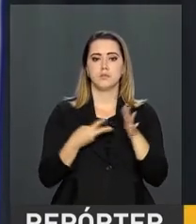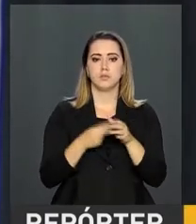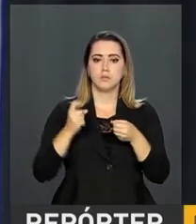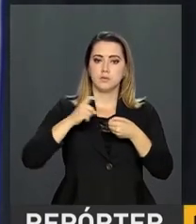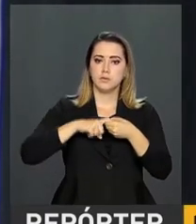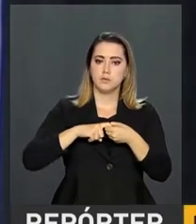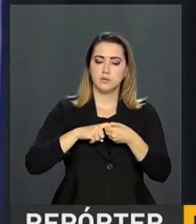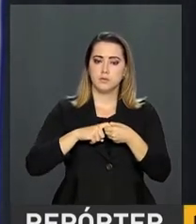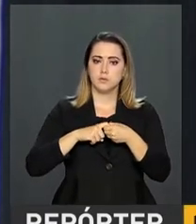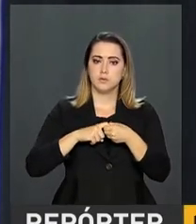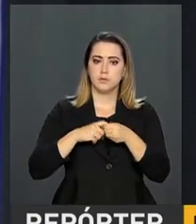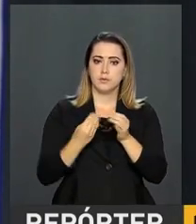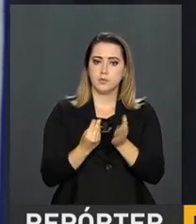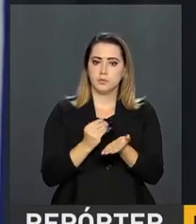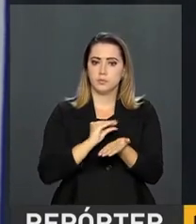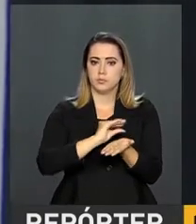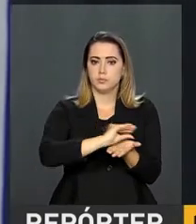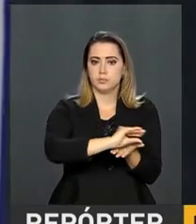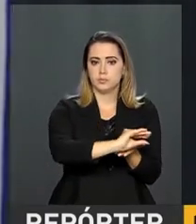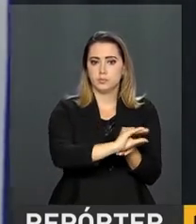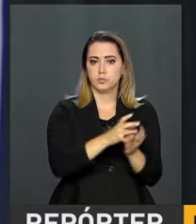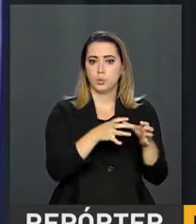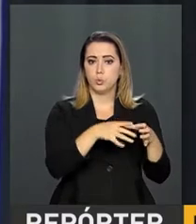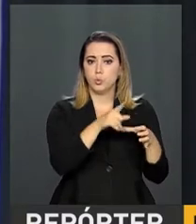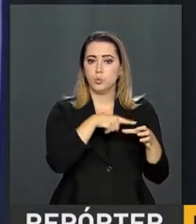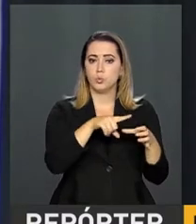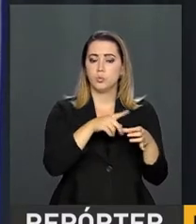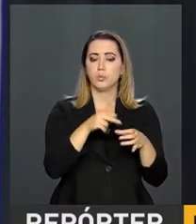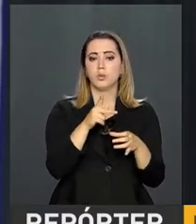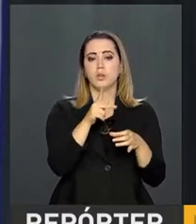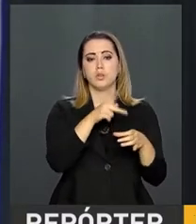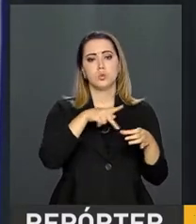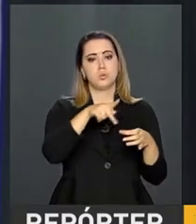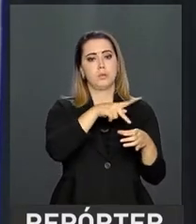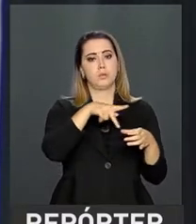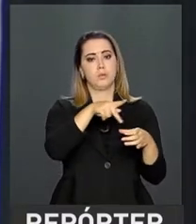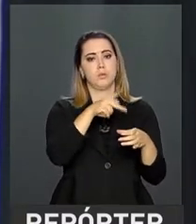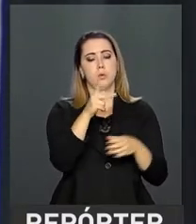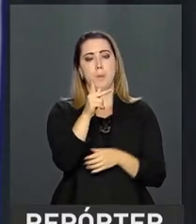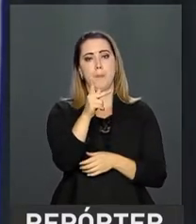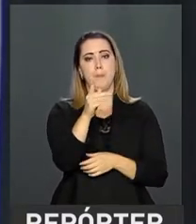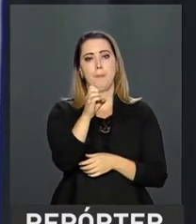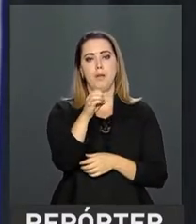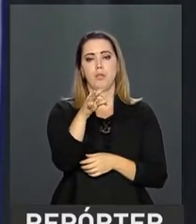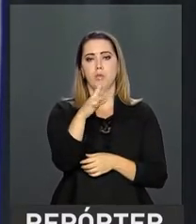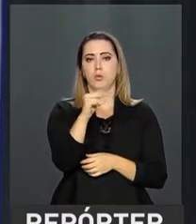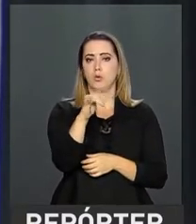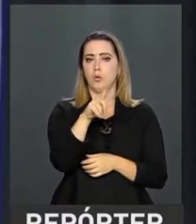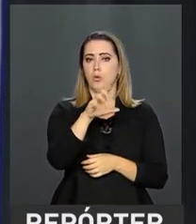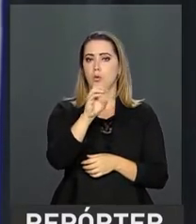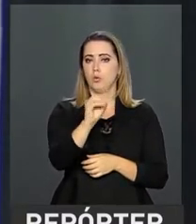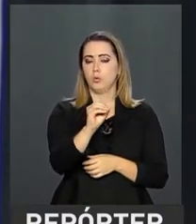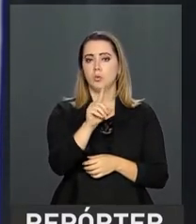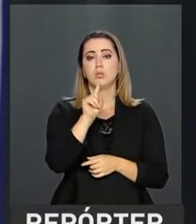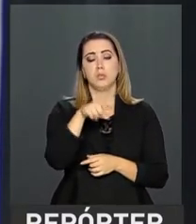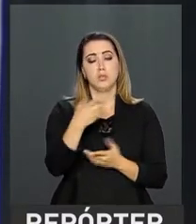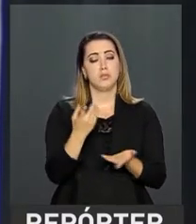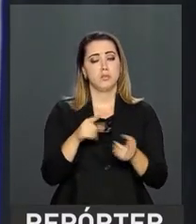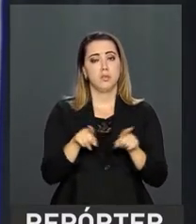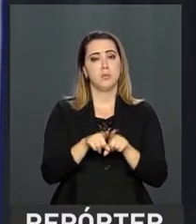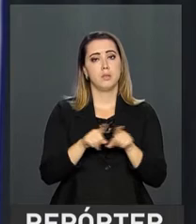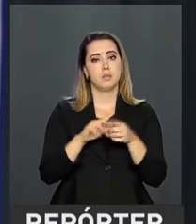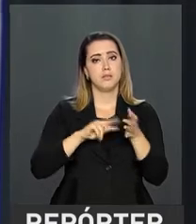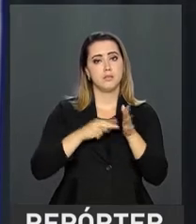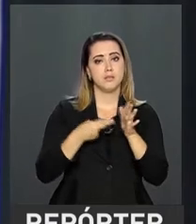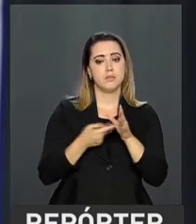retomada dos investimentos no setor mais do que isso representa o início da retomada após a maior crise que o